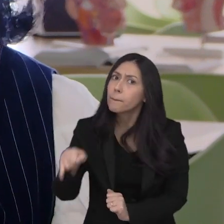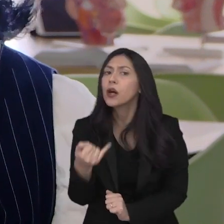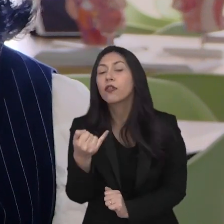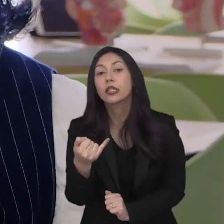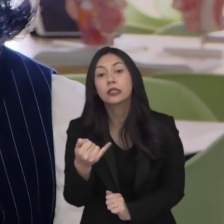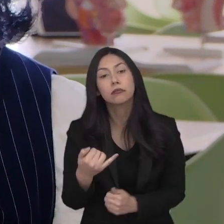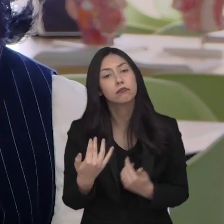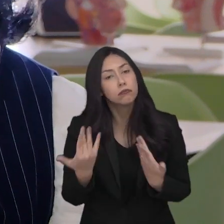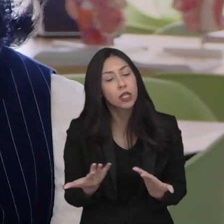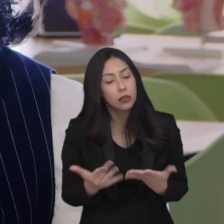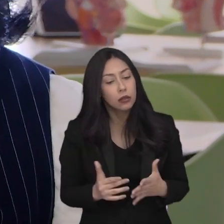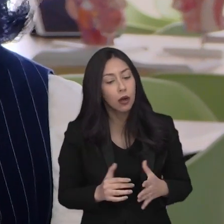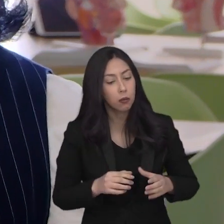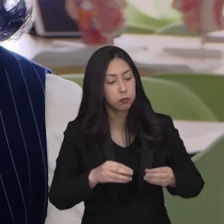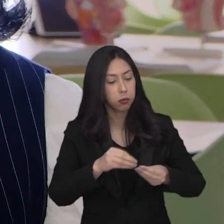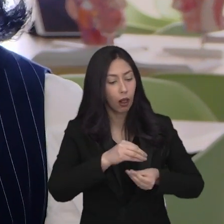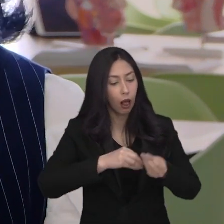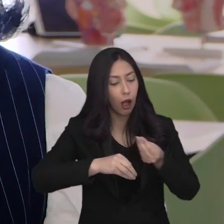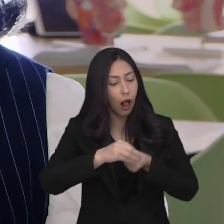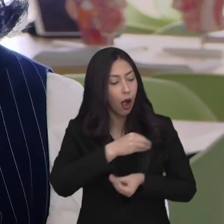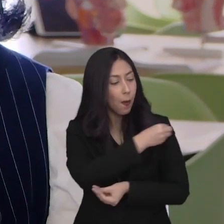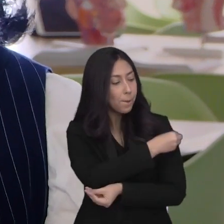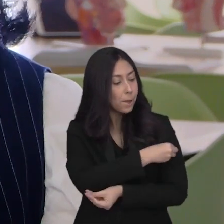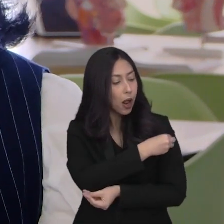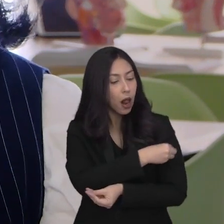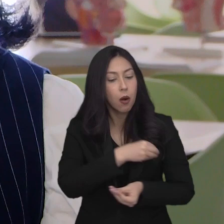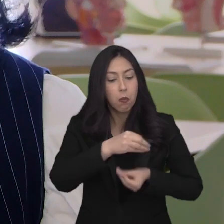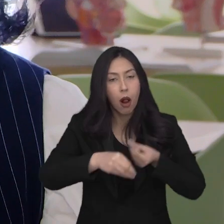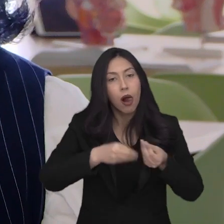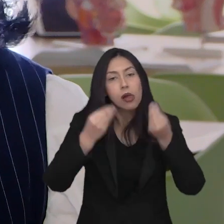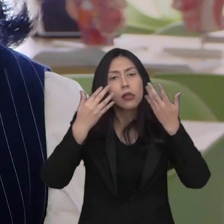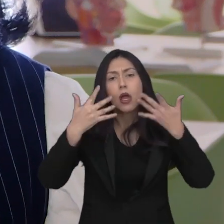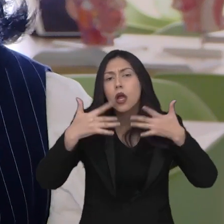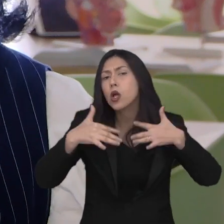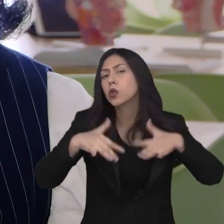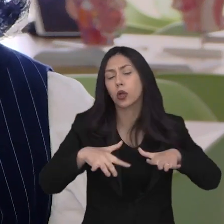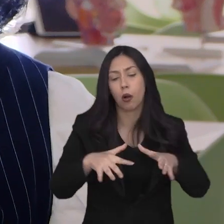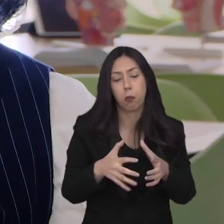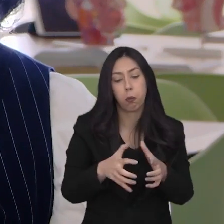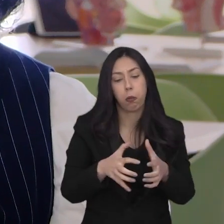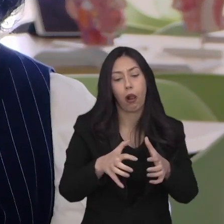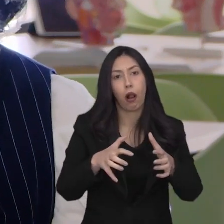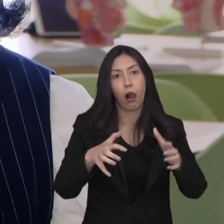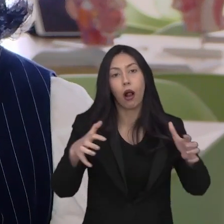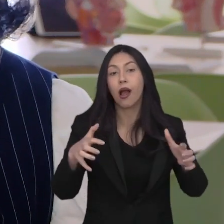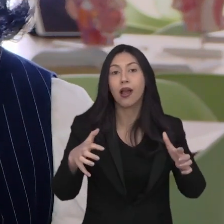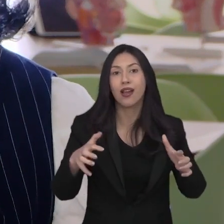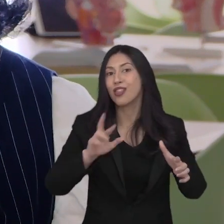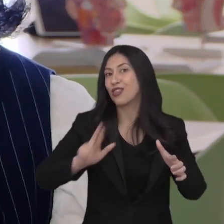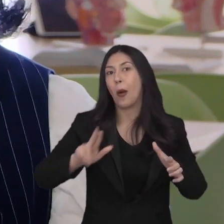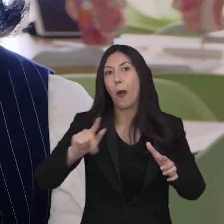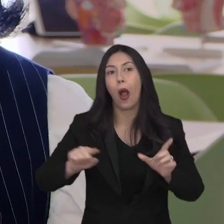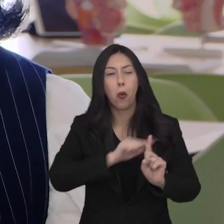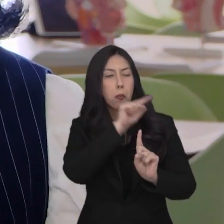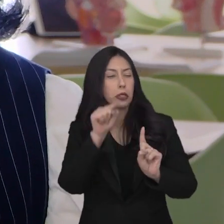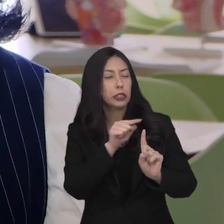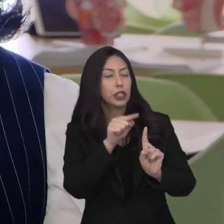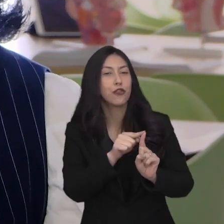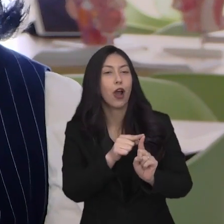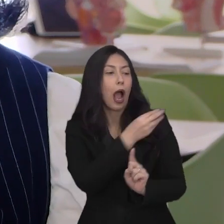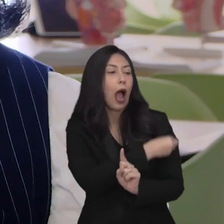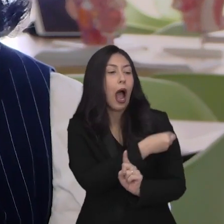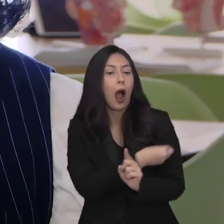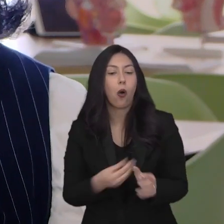produto. Então, ele vai fazer a fermentação alcoólica, que é uma forma natural, não é intencional, diferente de alguns alimentos que